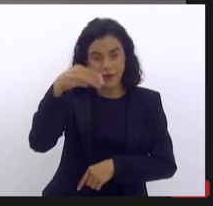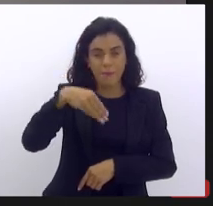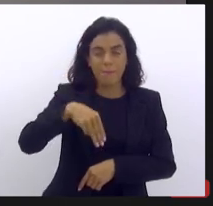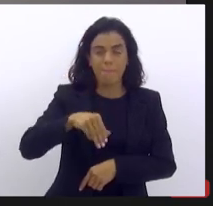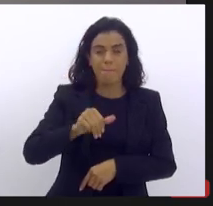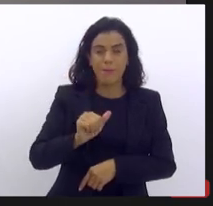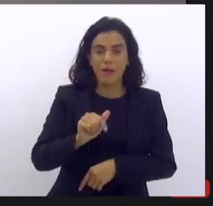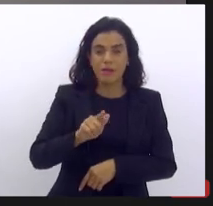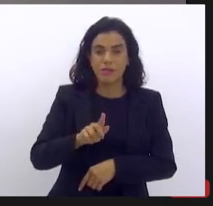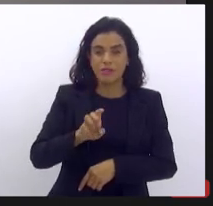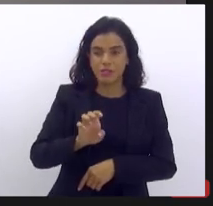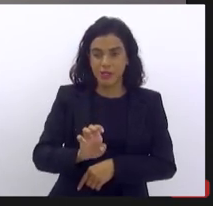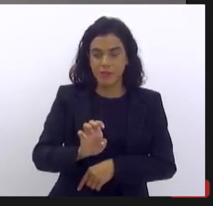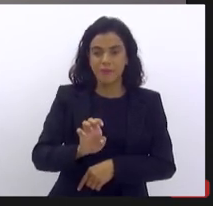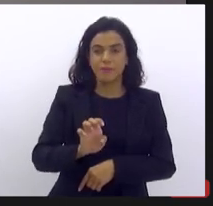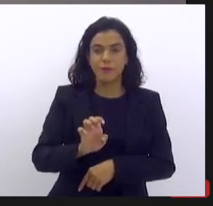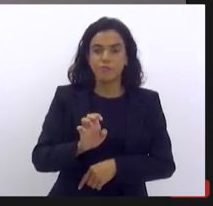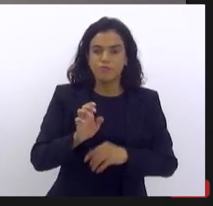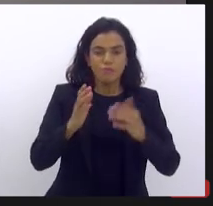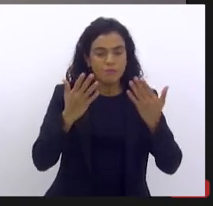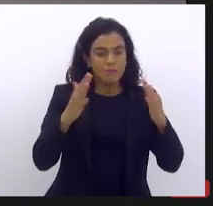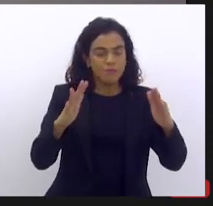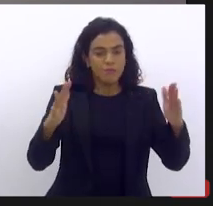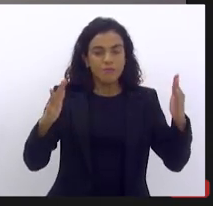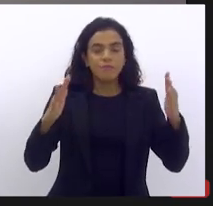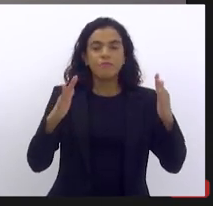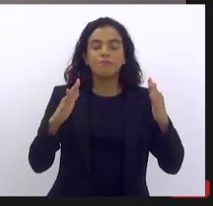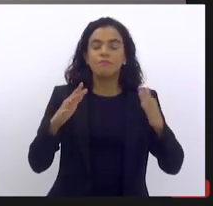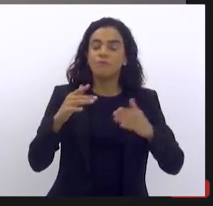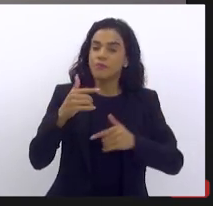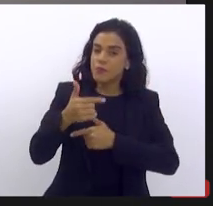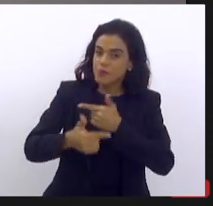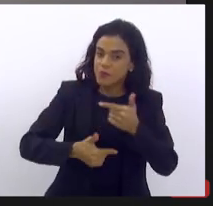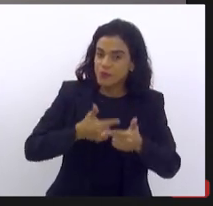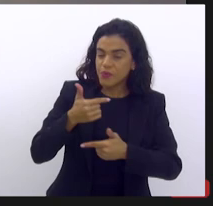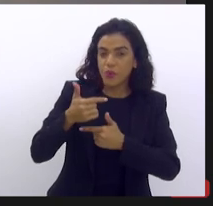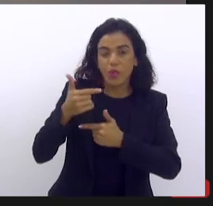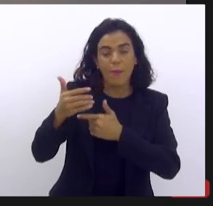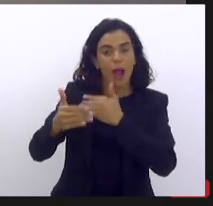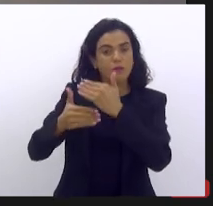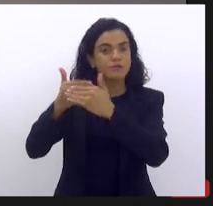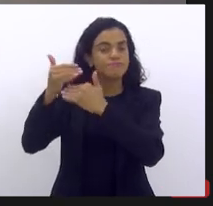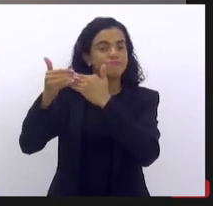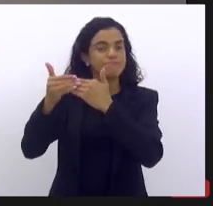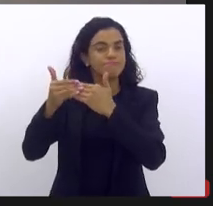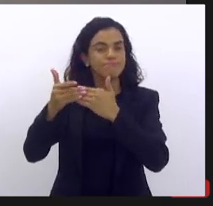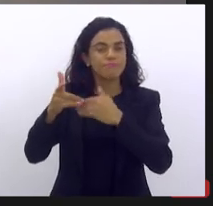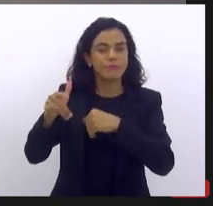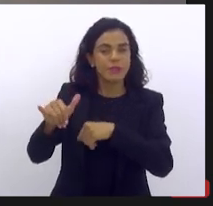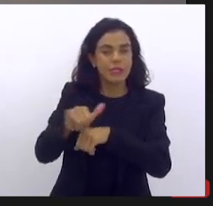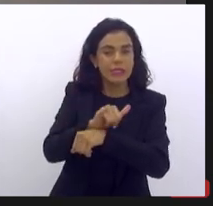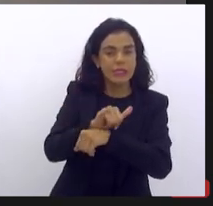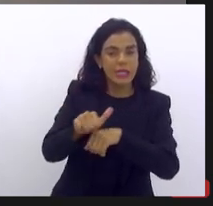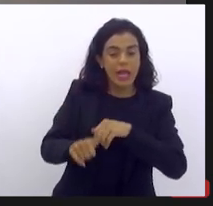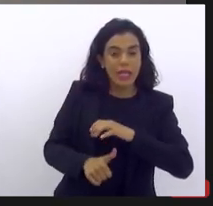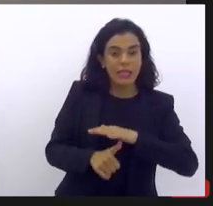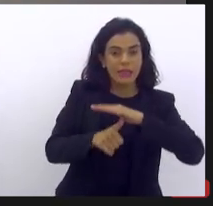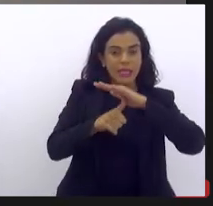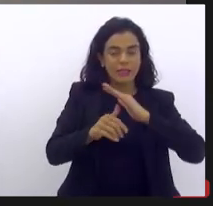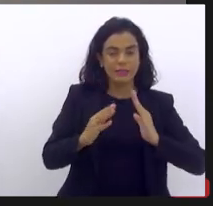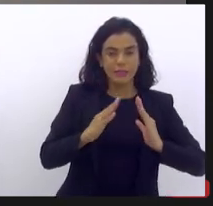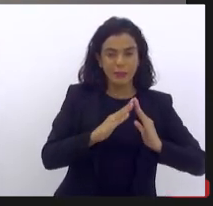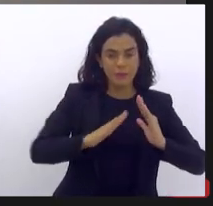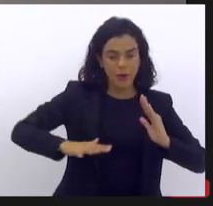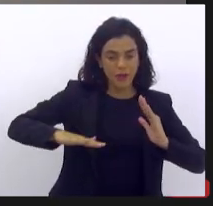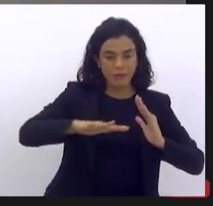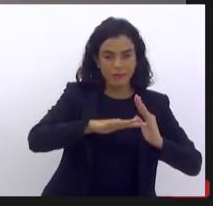Renato Cozumino, ao qual tenho muito apreço e sei que o trabalho que ele vem desenvolvendo em Magé, através de algumas lideranças que moram lá, que trabalham